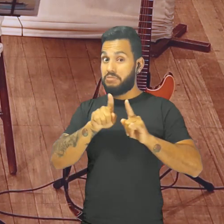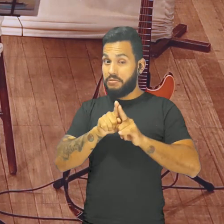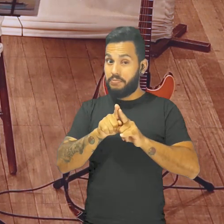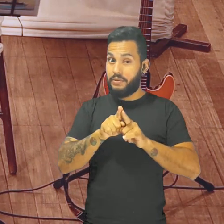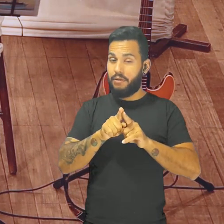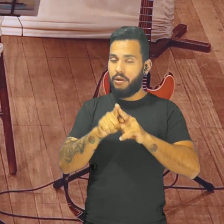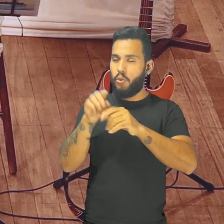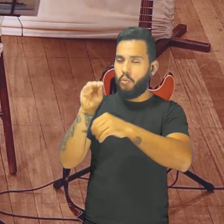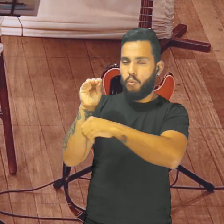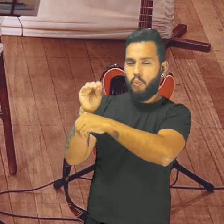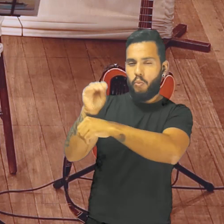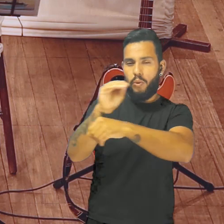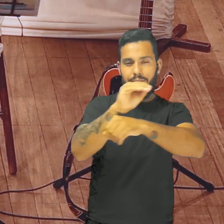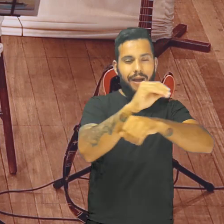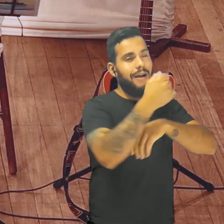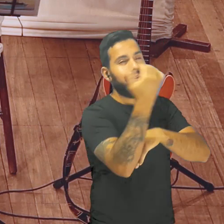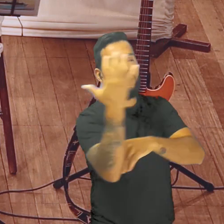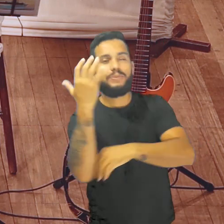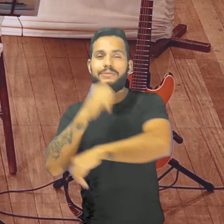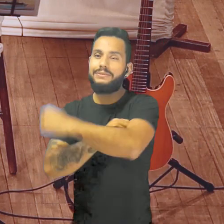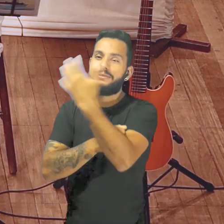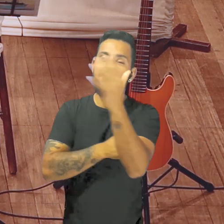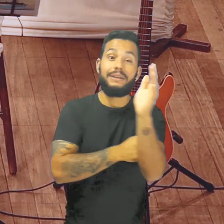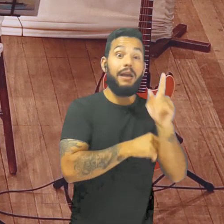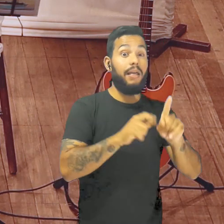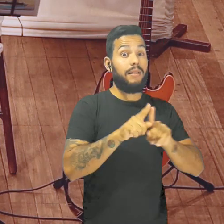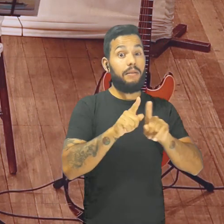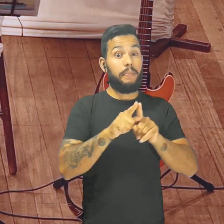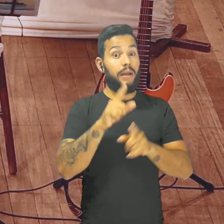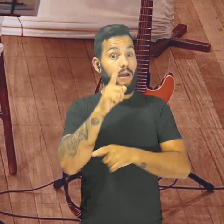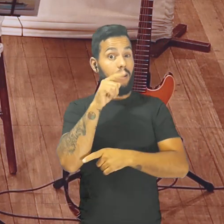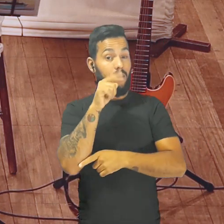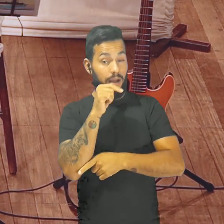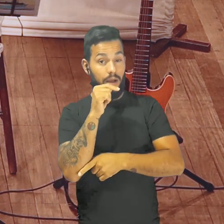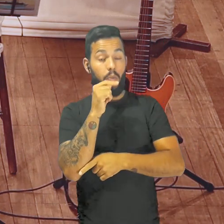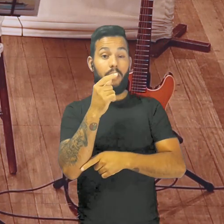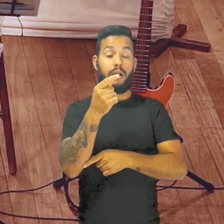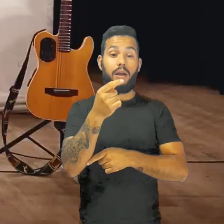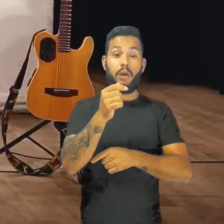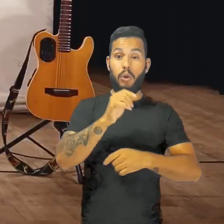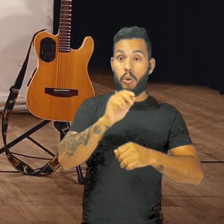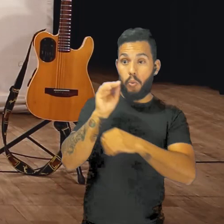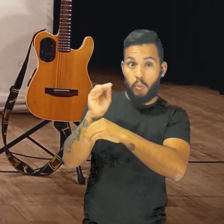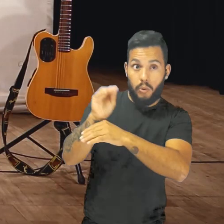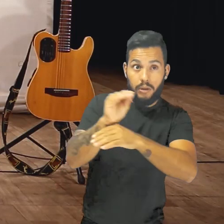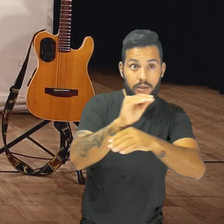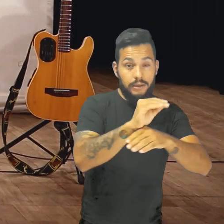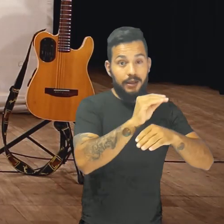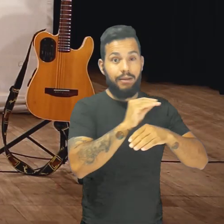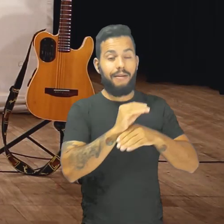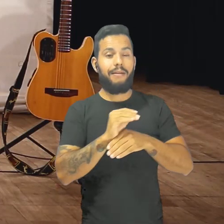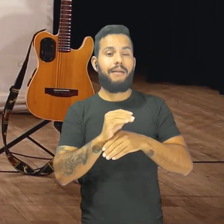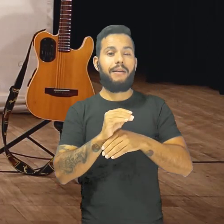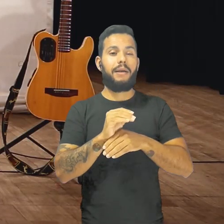preservar sempre a nossa natureza, preservar a água, cuidar, preservar e,